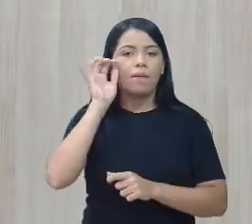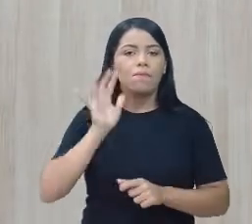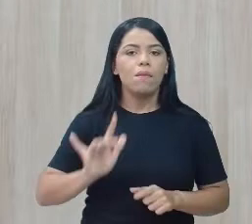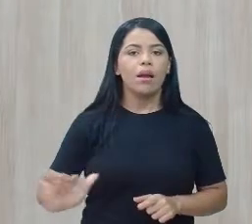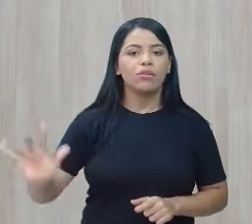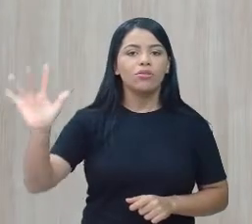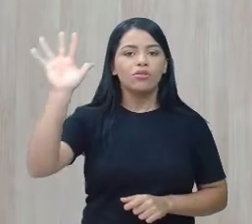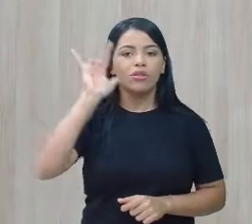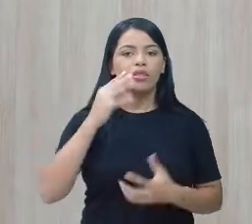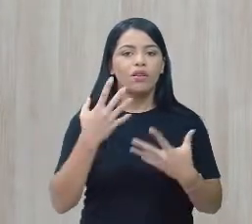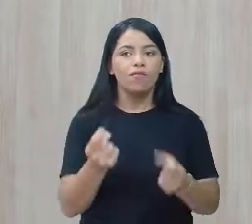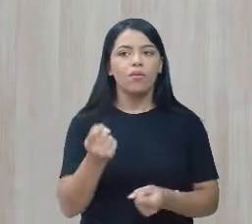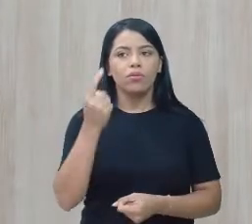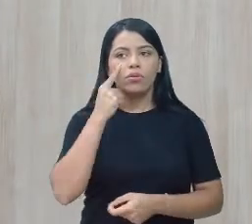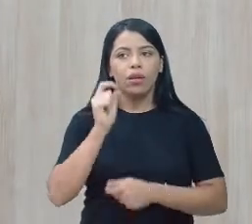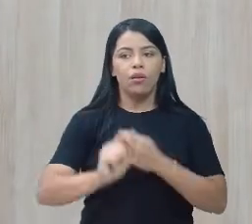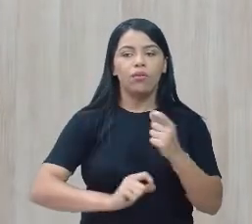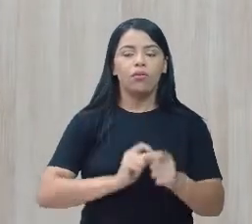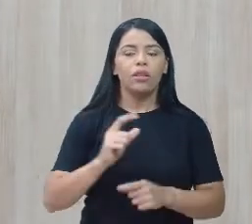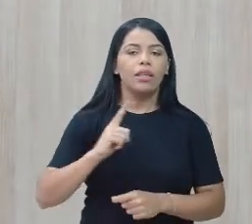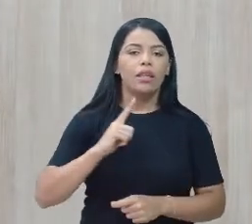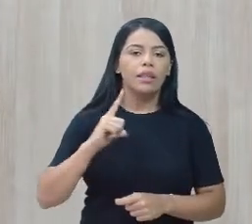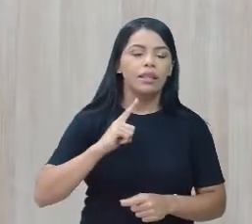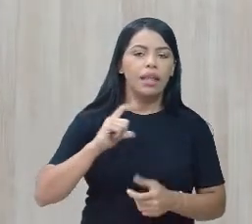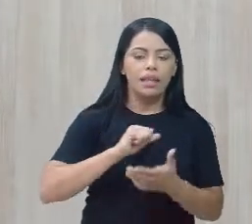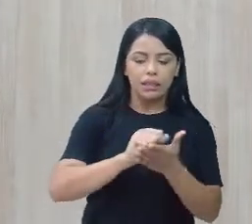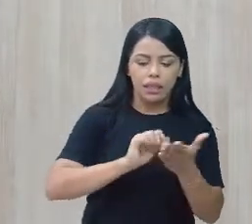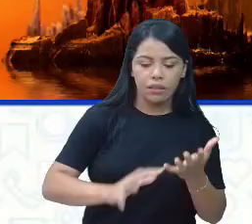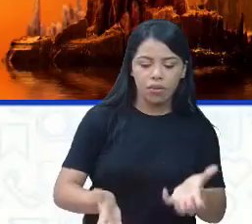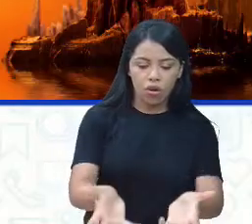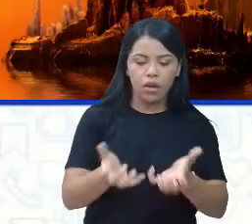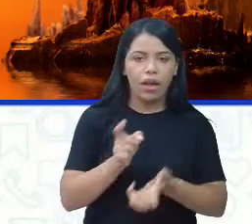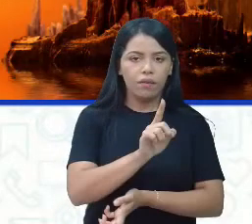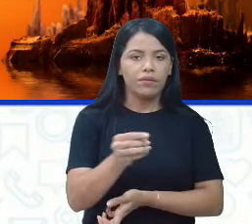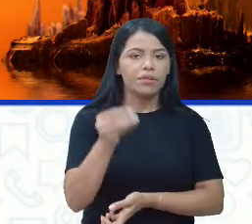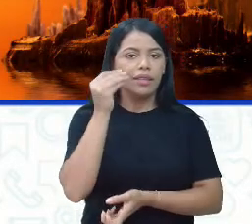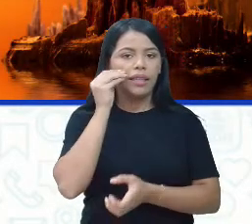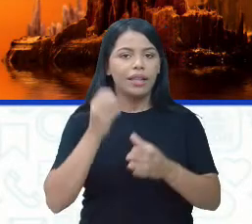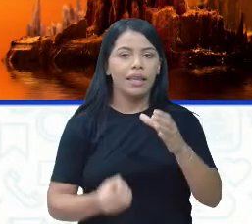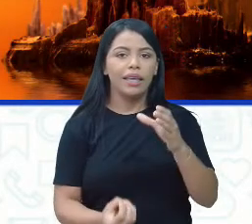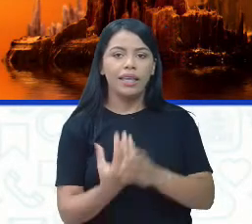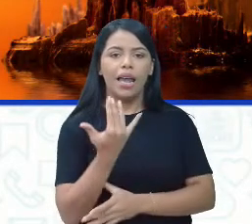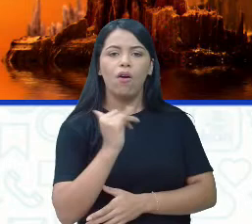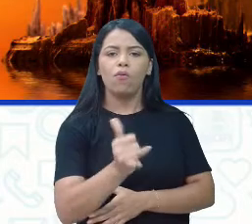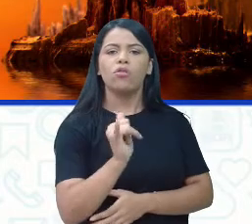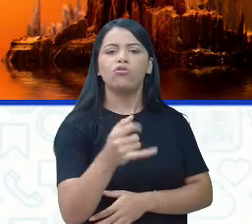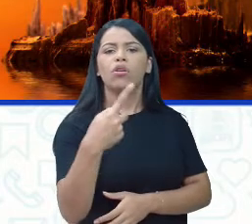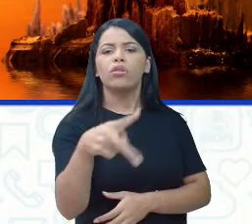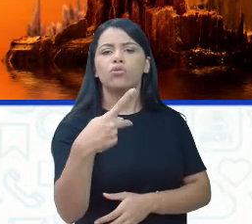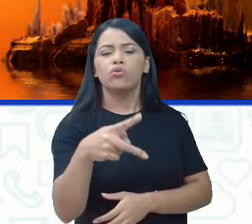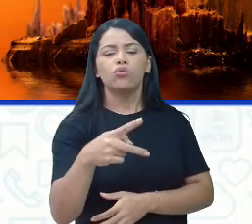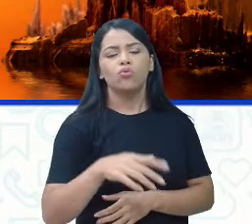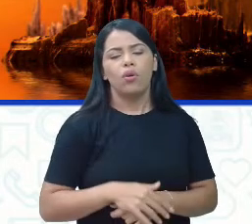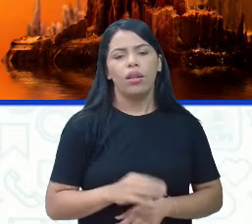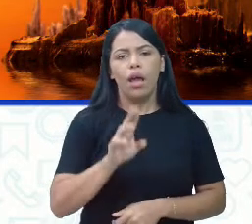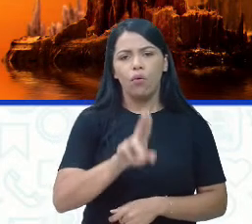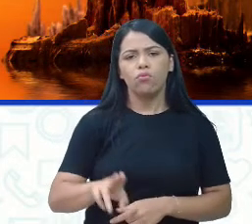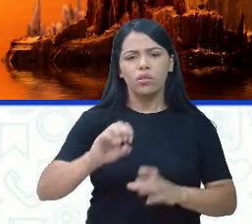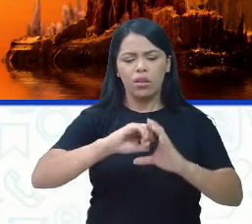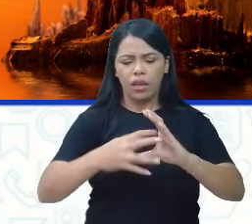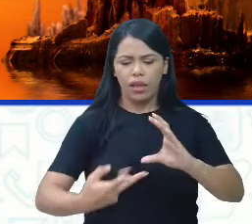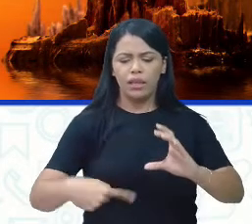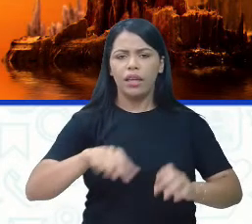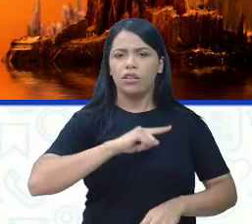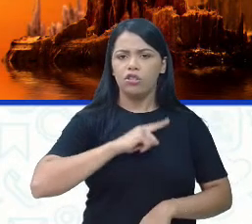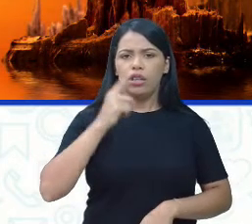de atividade para vocês hoje? Eu quero que vocês tentem criar o roteiro de uma história de vocês, com base naquelas características que a gente viu aqui ao